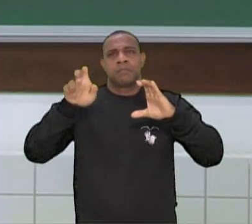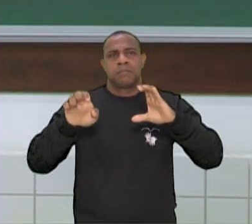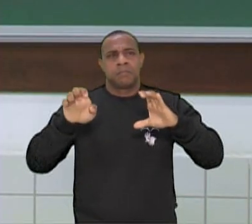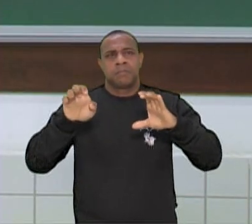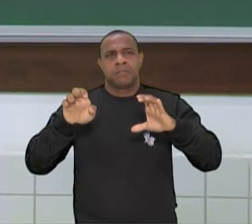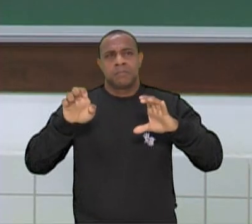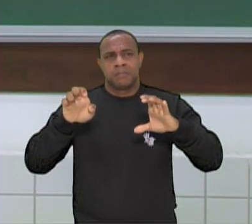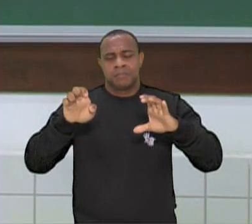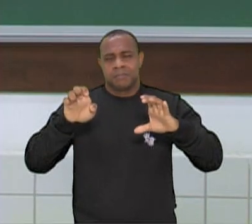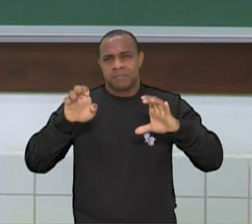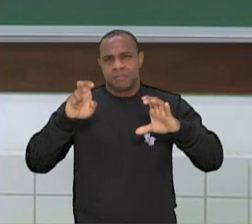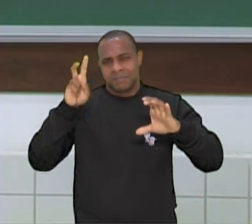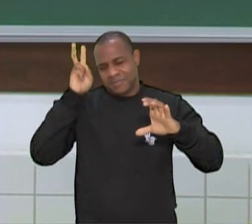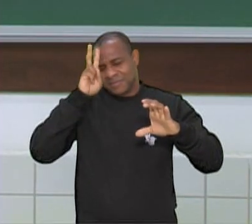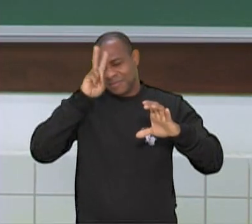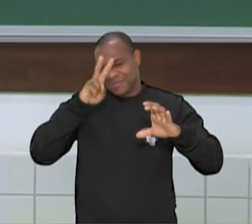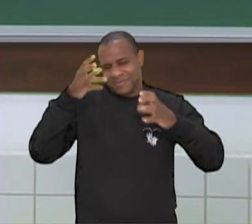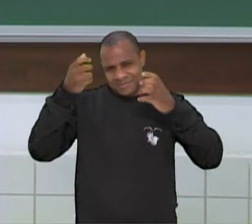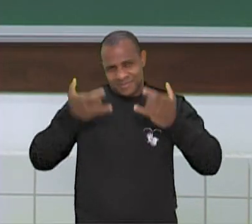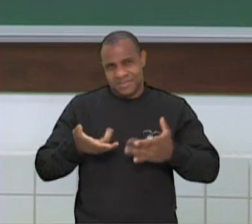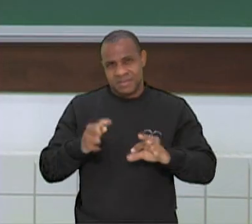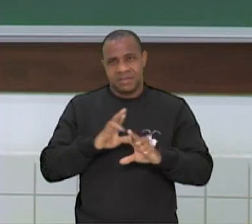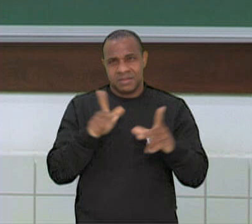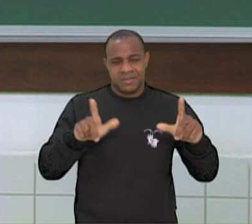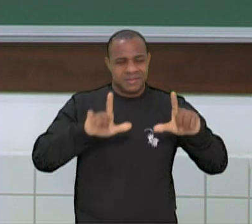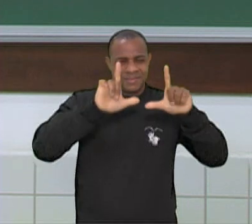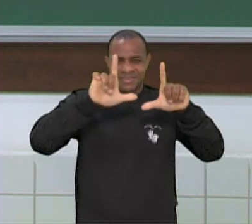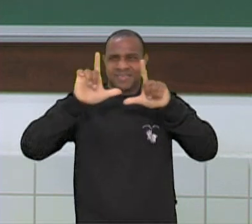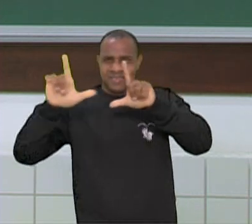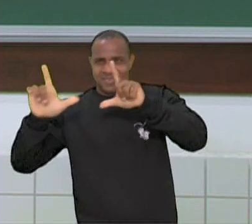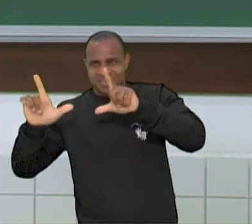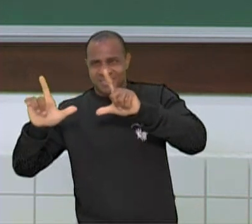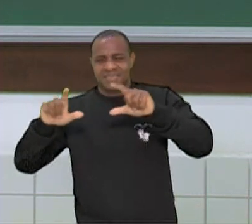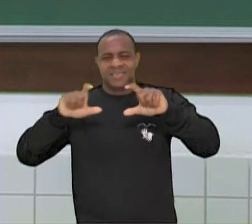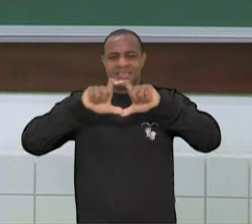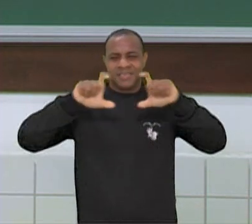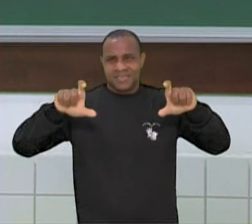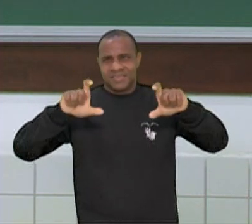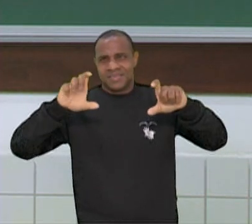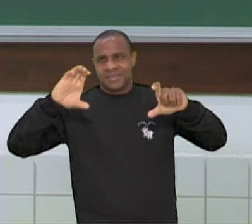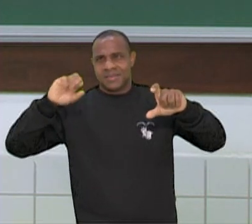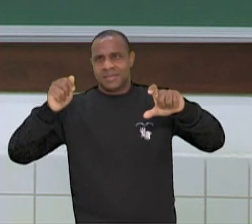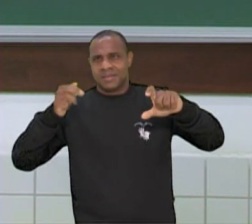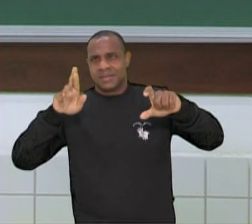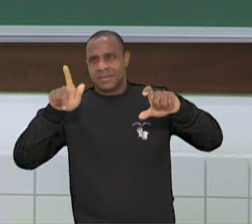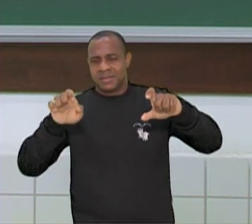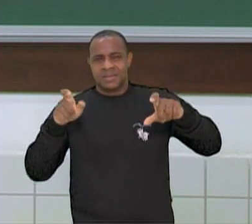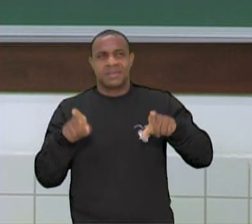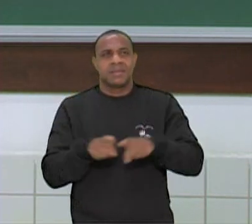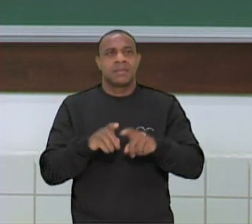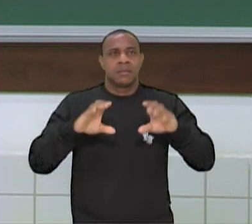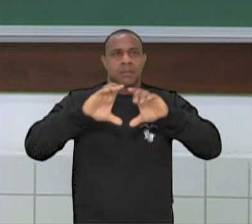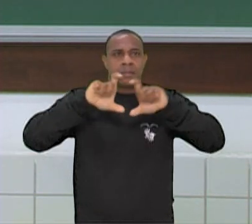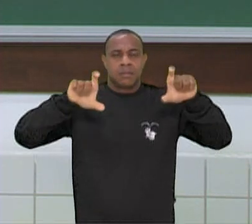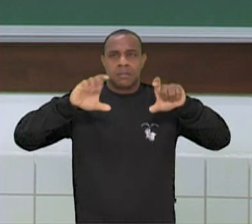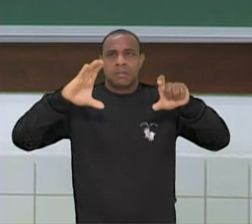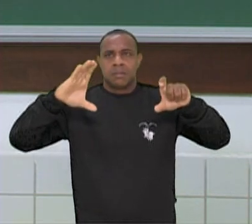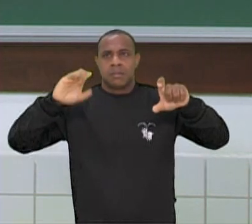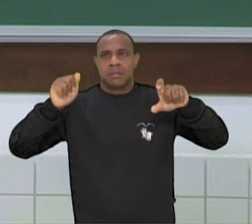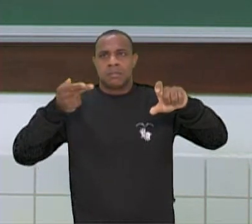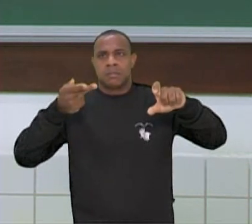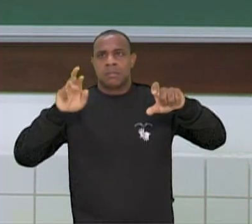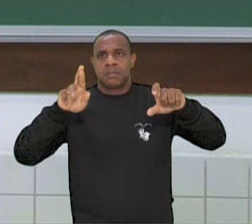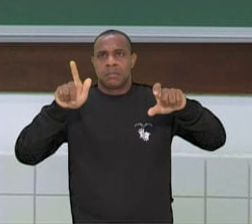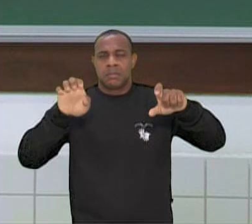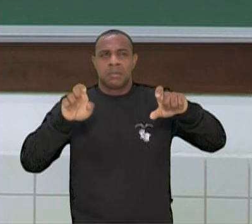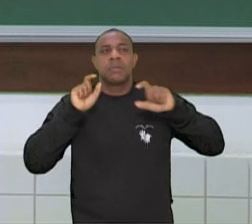passada nós fizemos ali um quiz entre a diferença de charge e tirinha. Eu espero que você se lembre. A charge, ela tem um